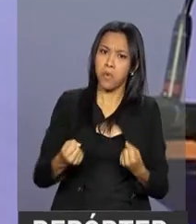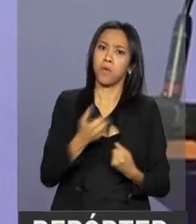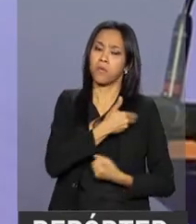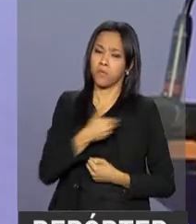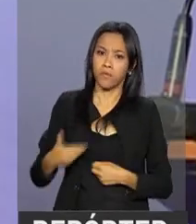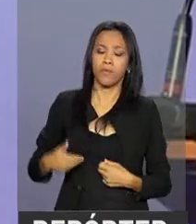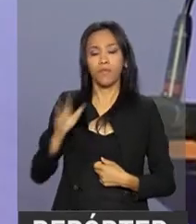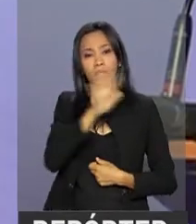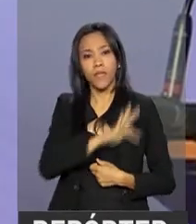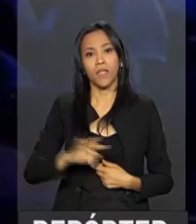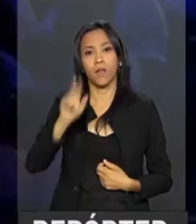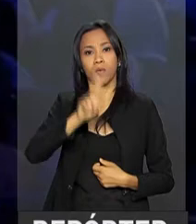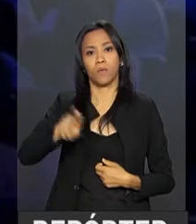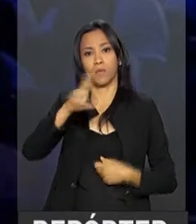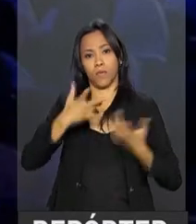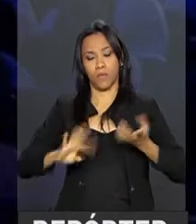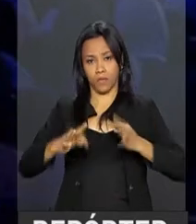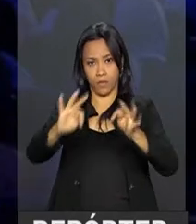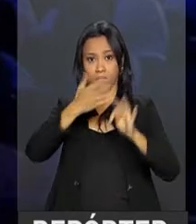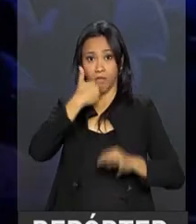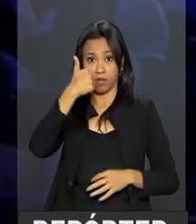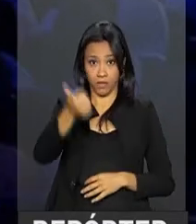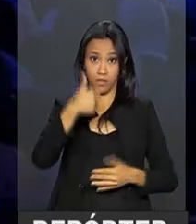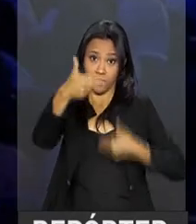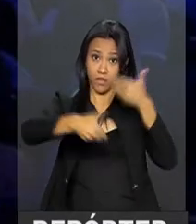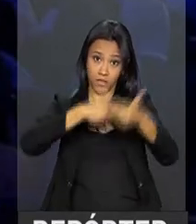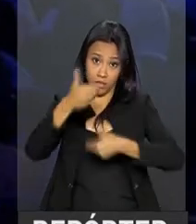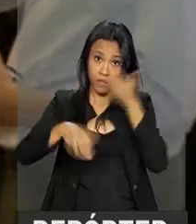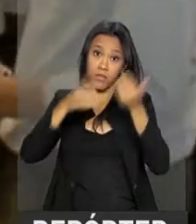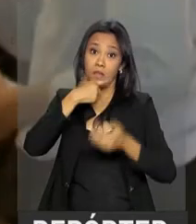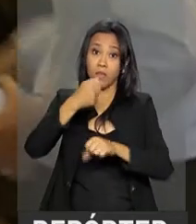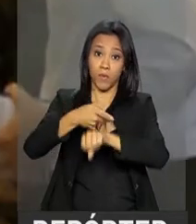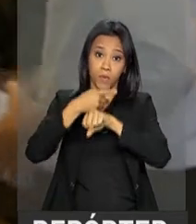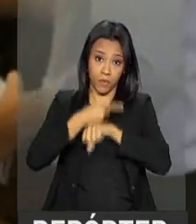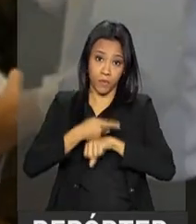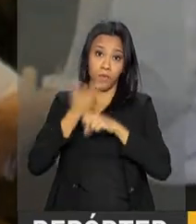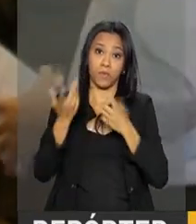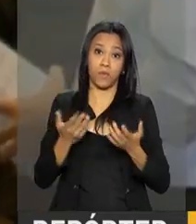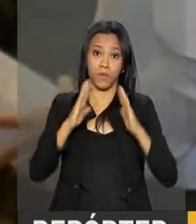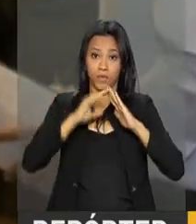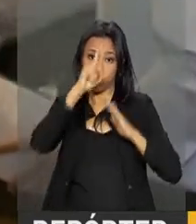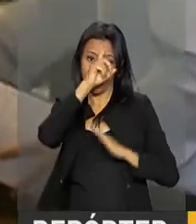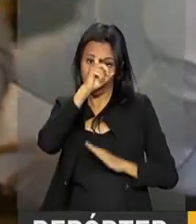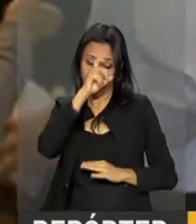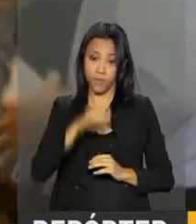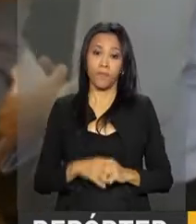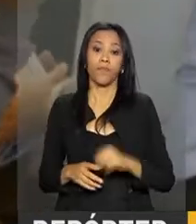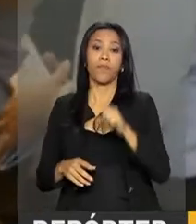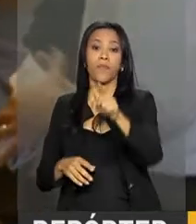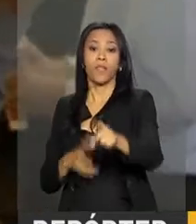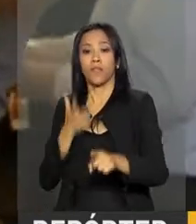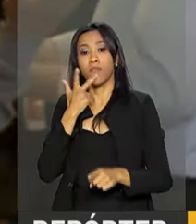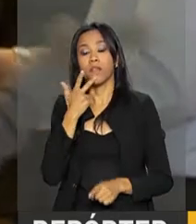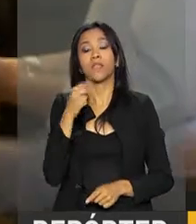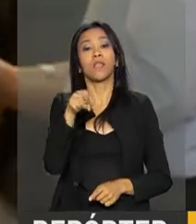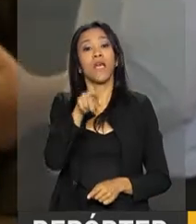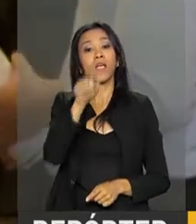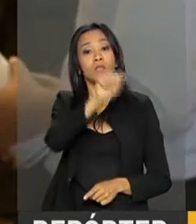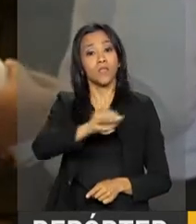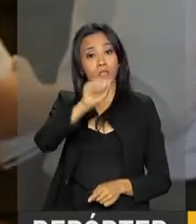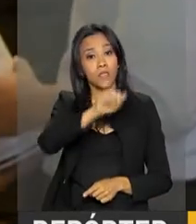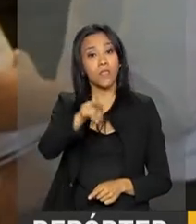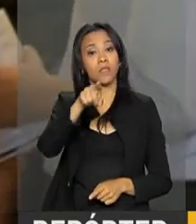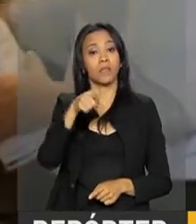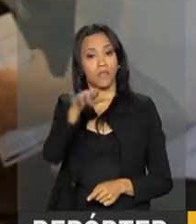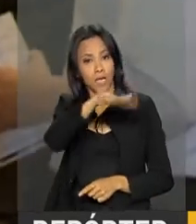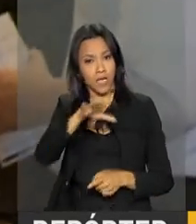modernizar a gestão de recursos e melhorar o atendimento à população. A Sociedade Brasileira de Informática em Saúde vê com muito